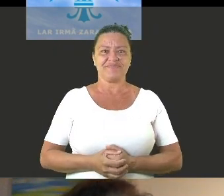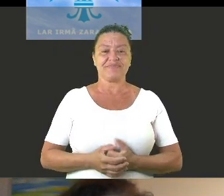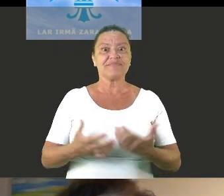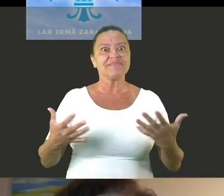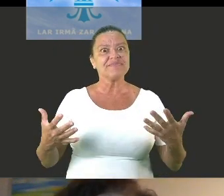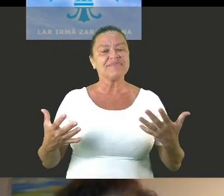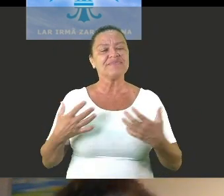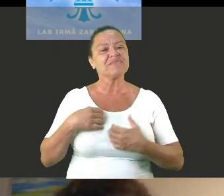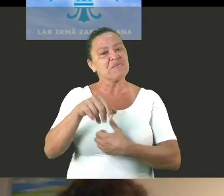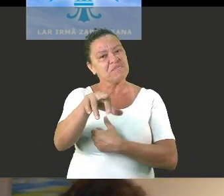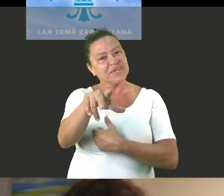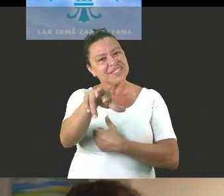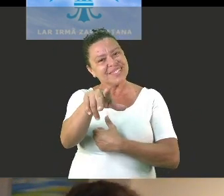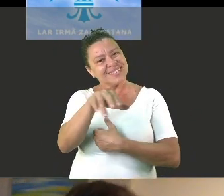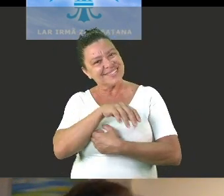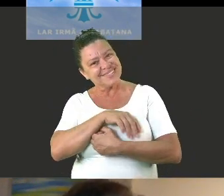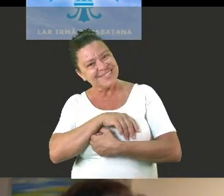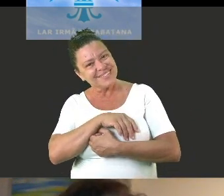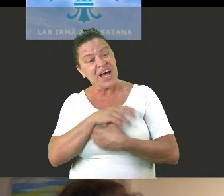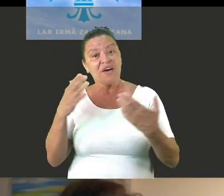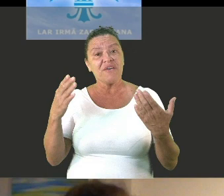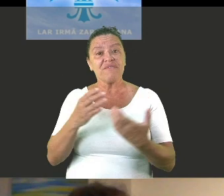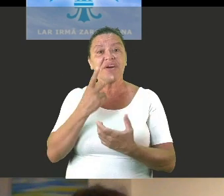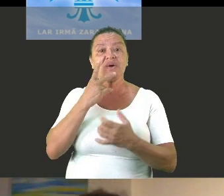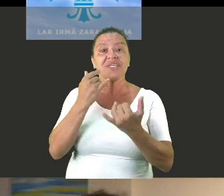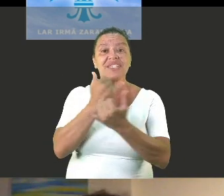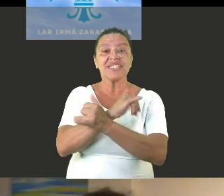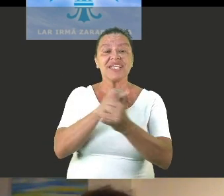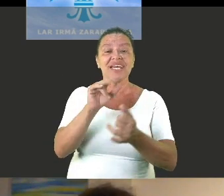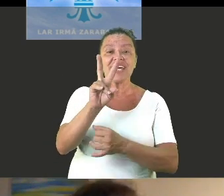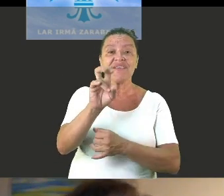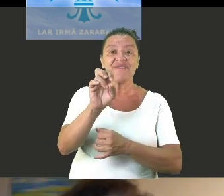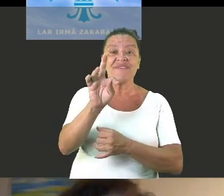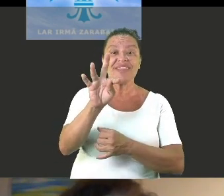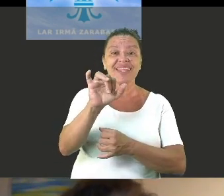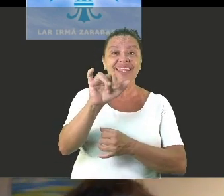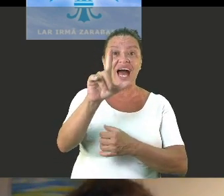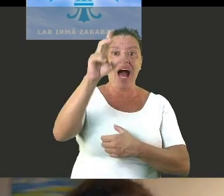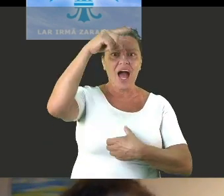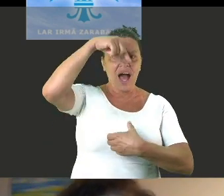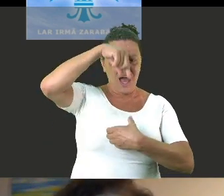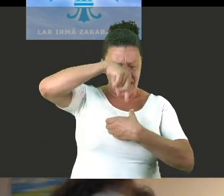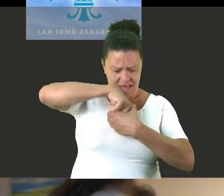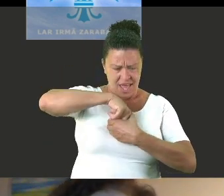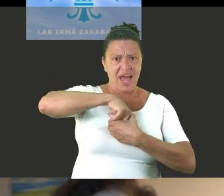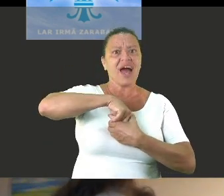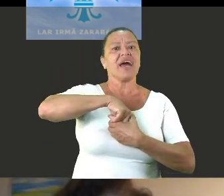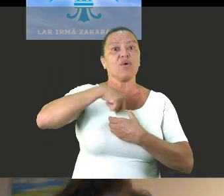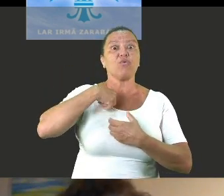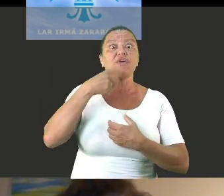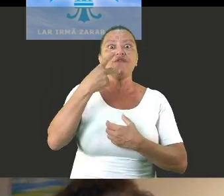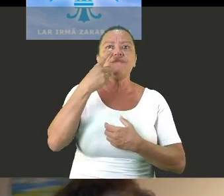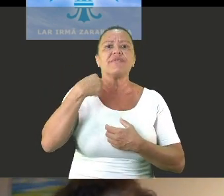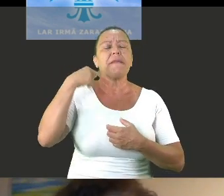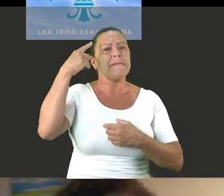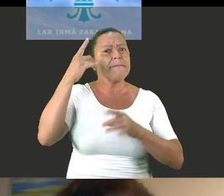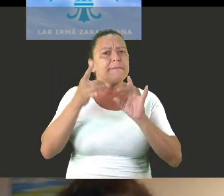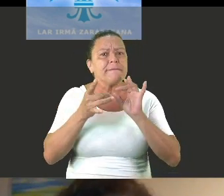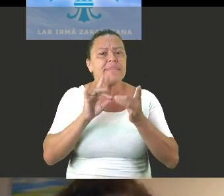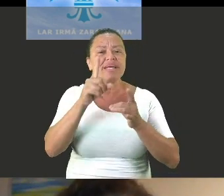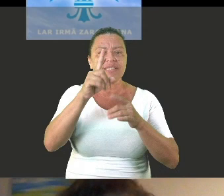Meus irmãos, hoje nós vamos falar sobre a energia vital interior, e quando nós fazemos uma